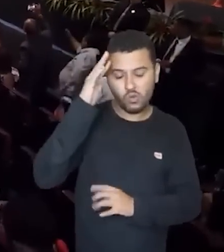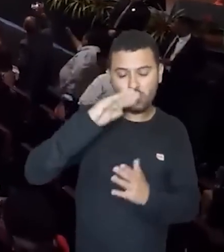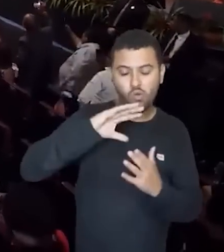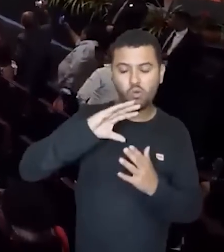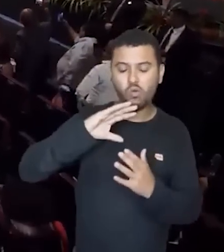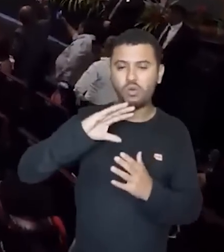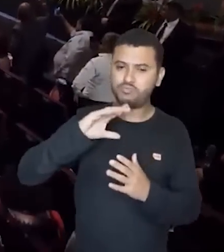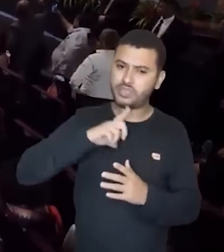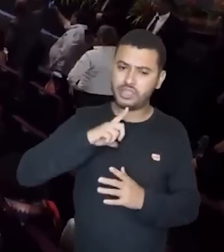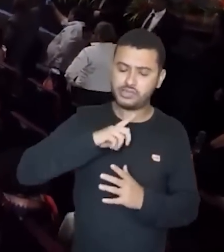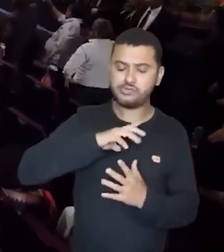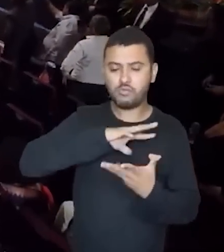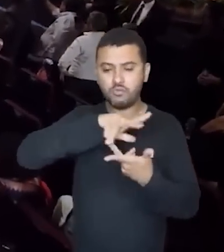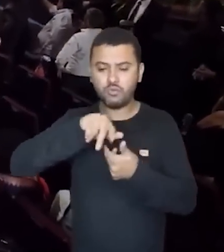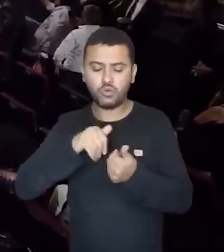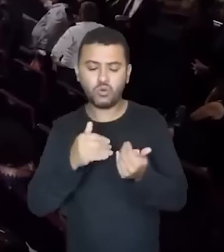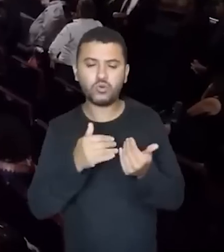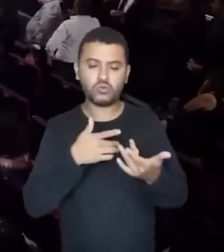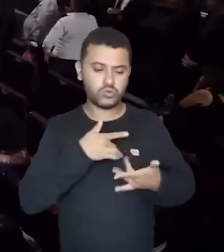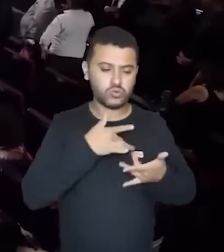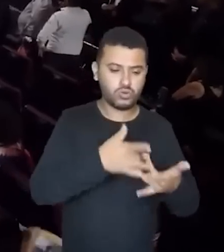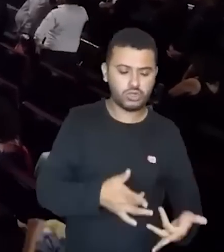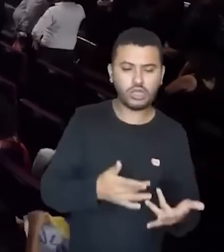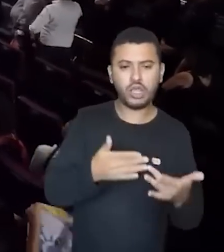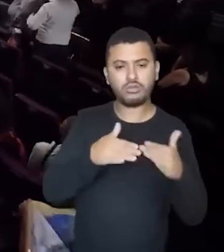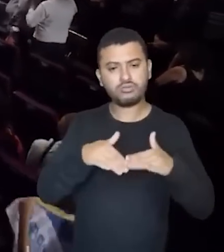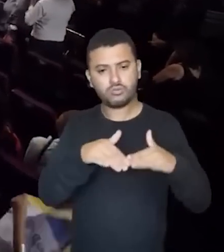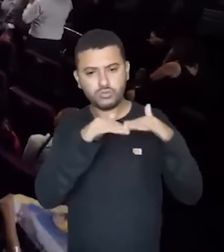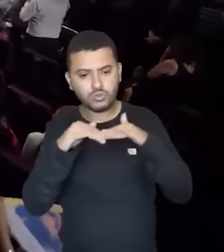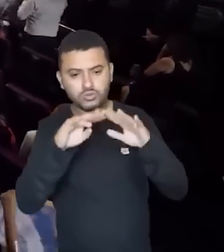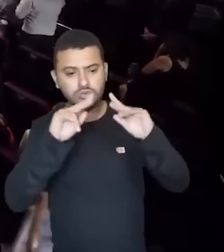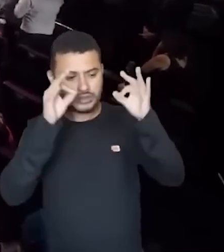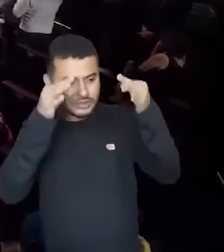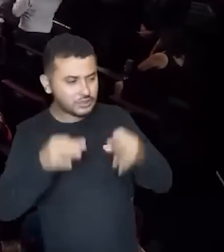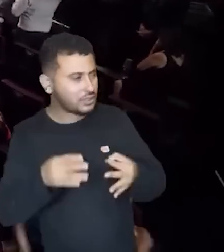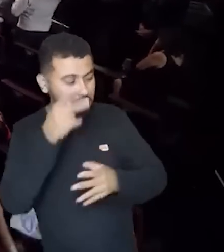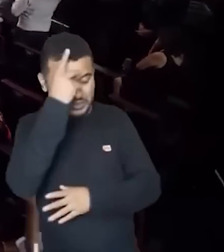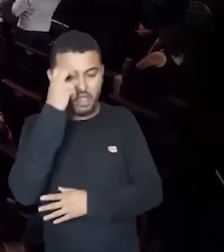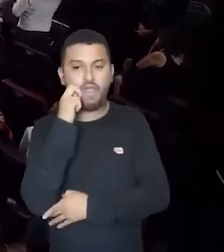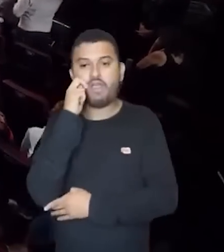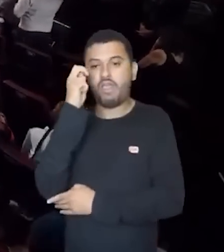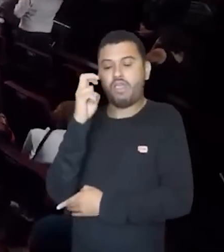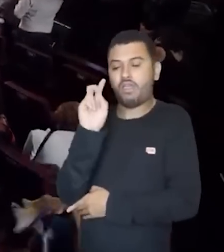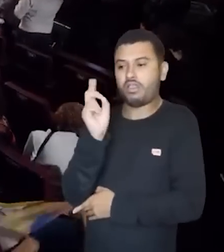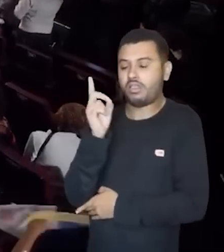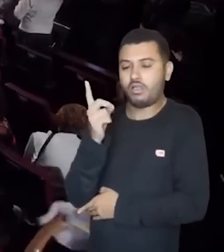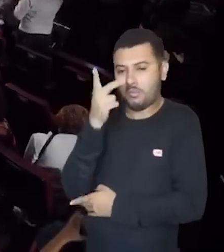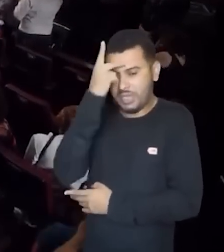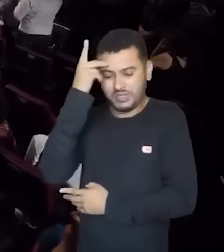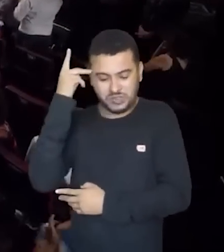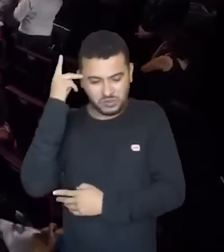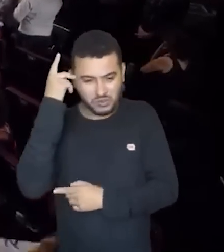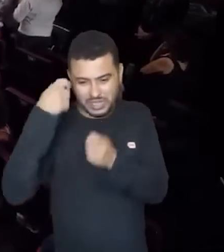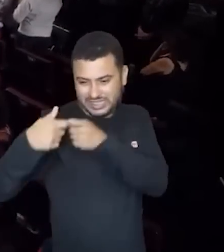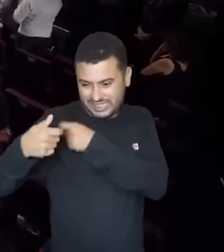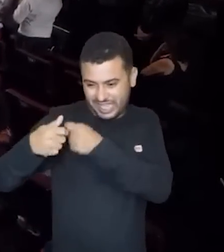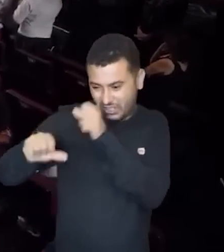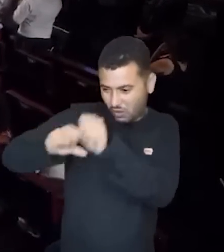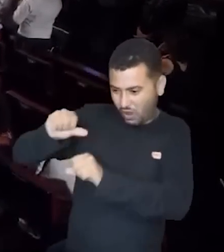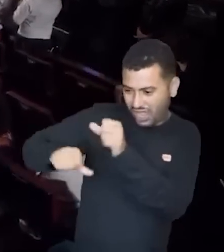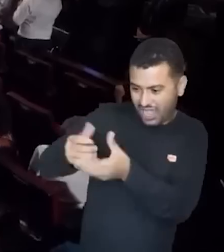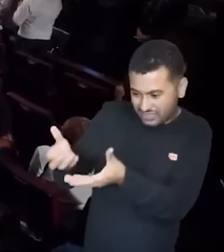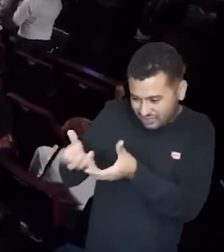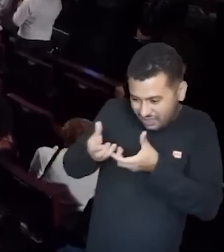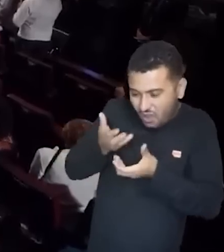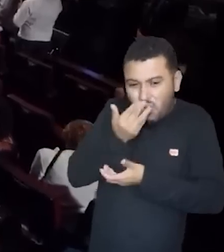democrático, de um mundo em que as pessoas não precisam passar vergonha, vender o seu corpo a troco de um prato de comida ou